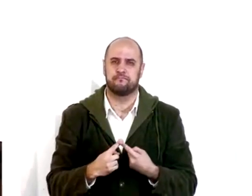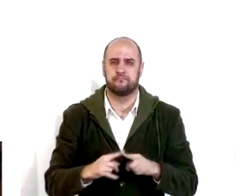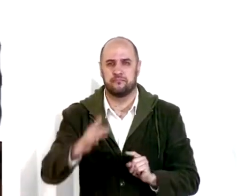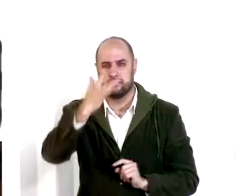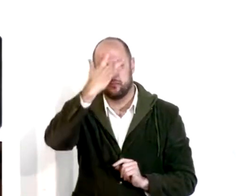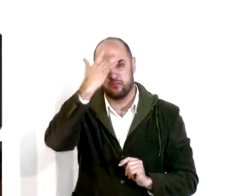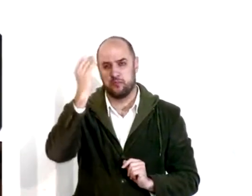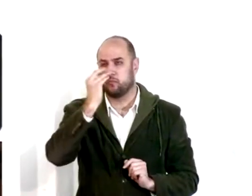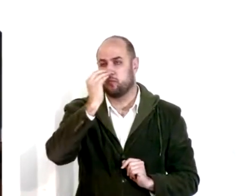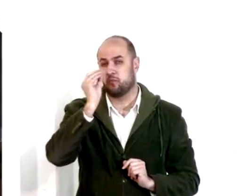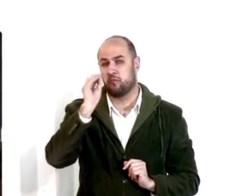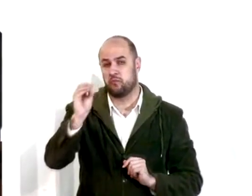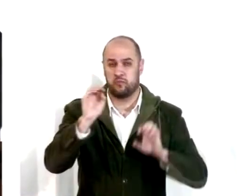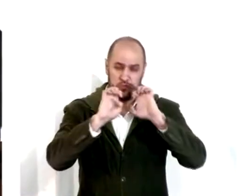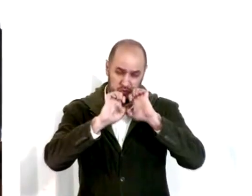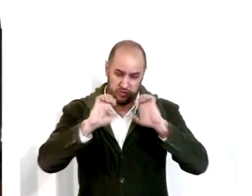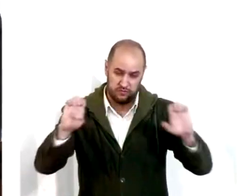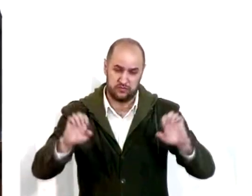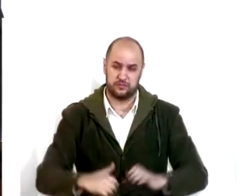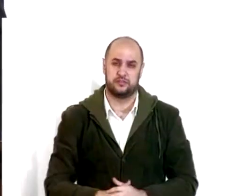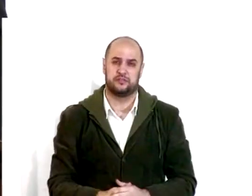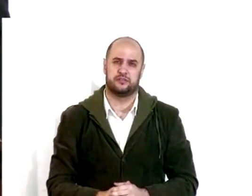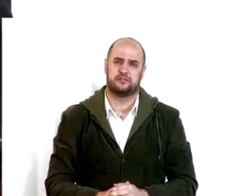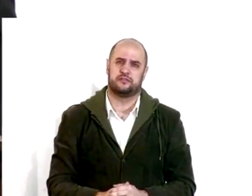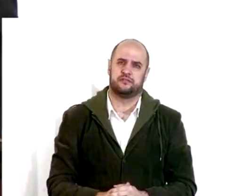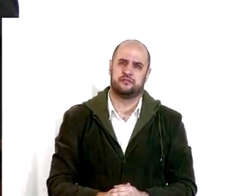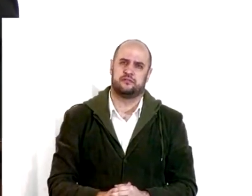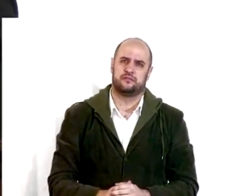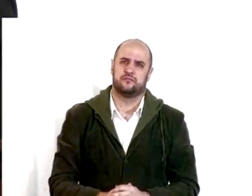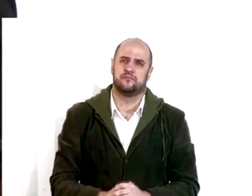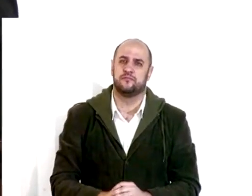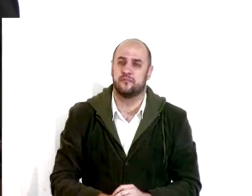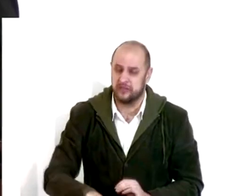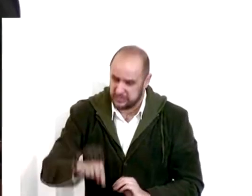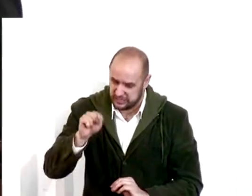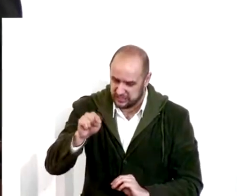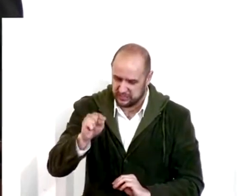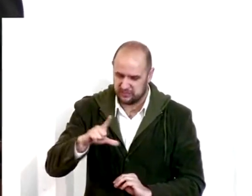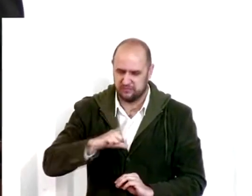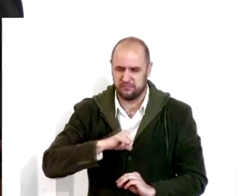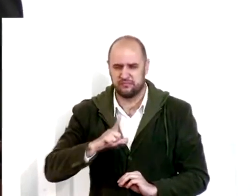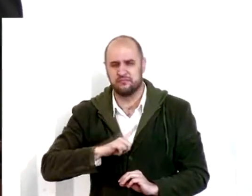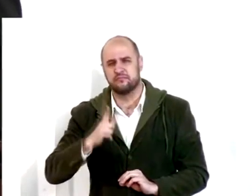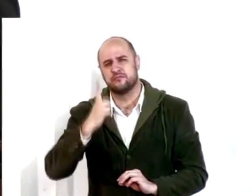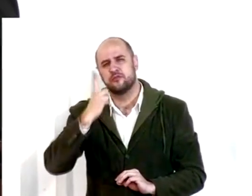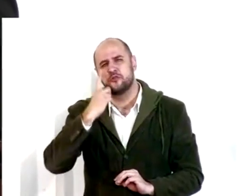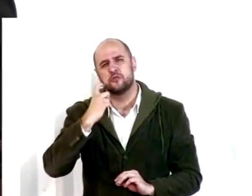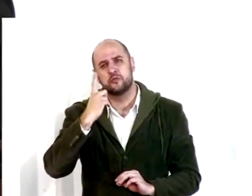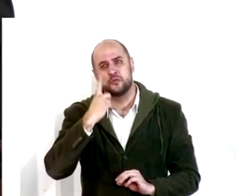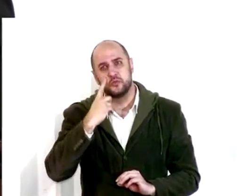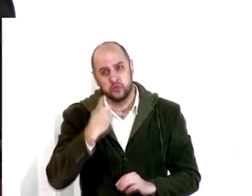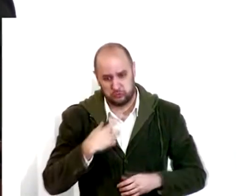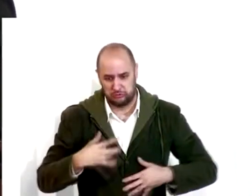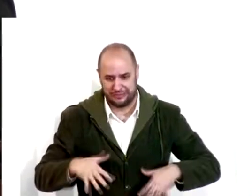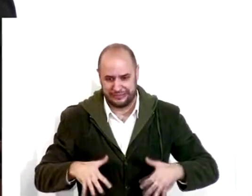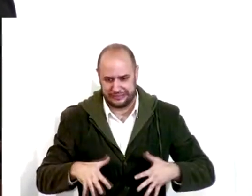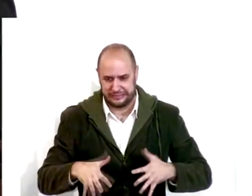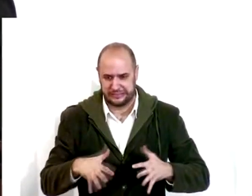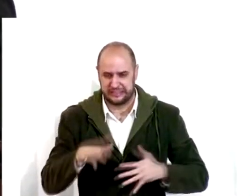o Evangelho, para estes haverá choro e ranger de